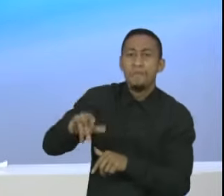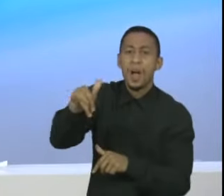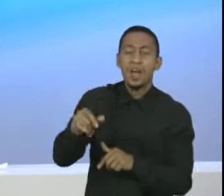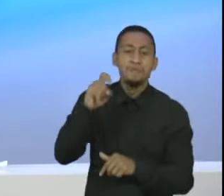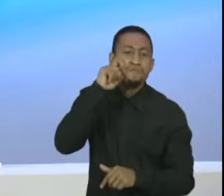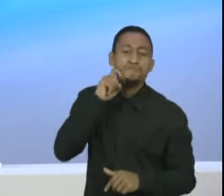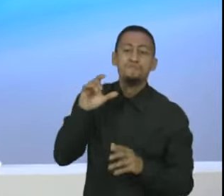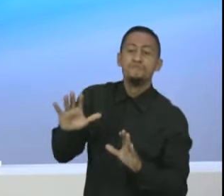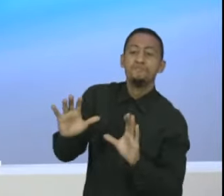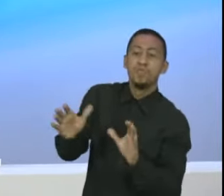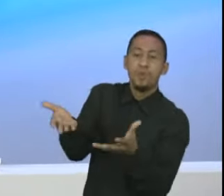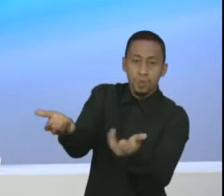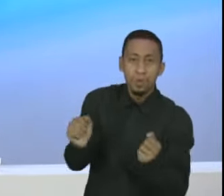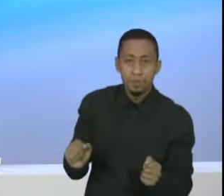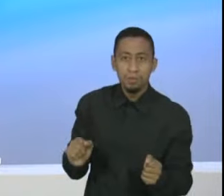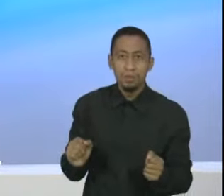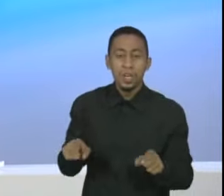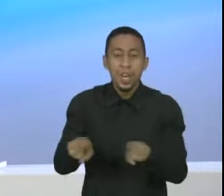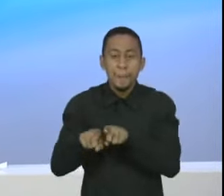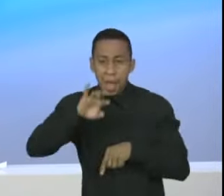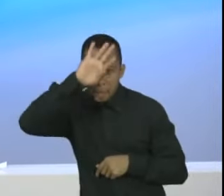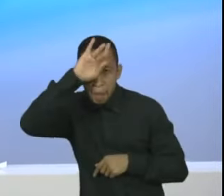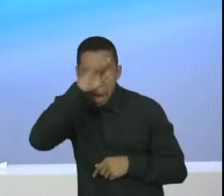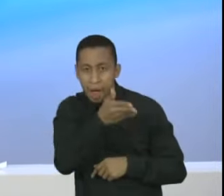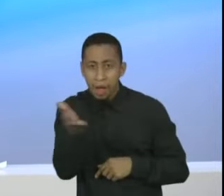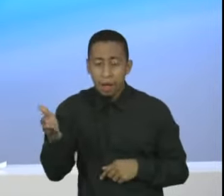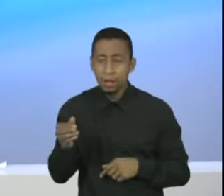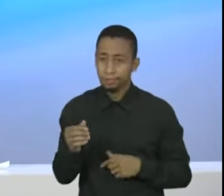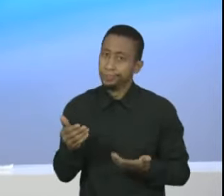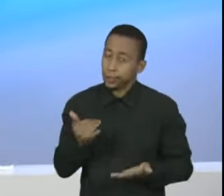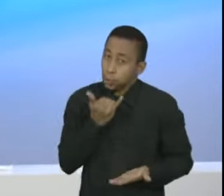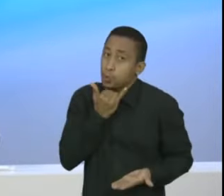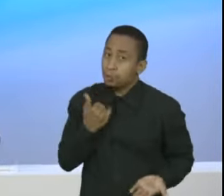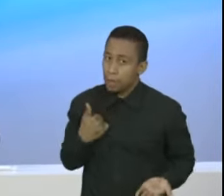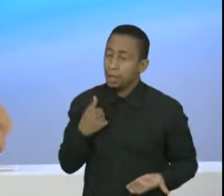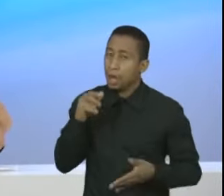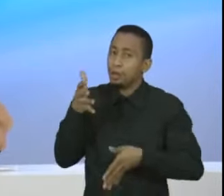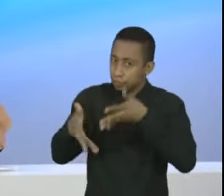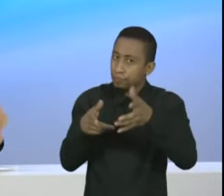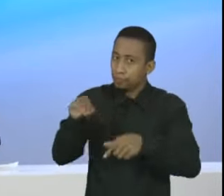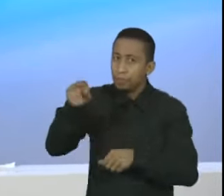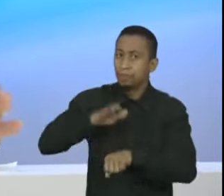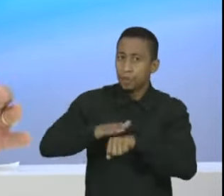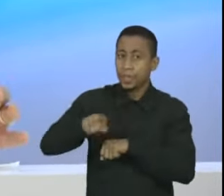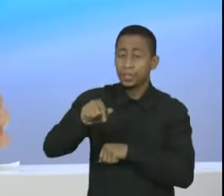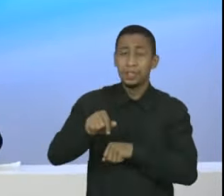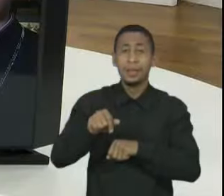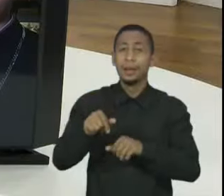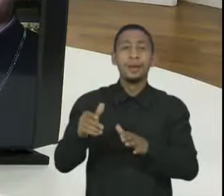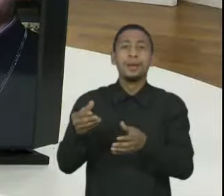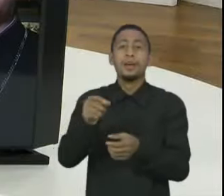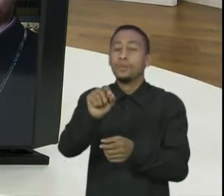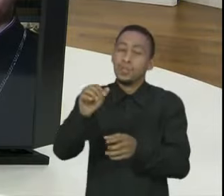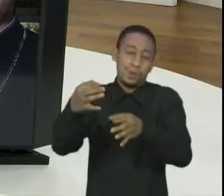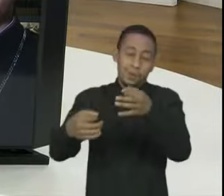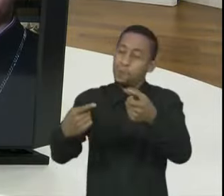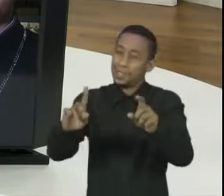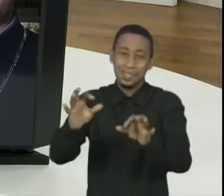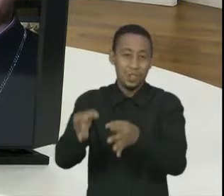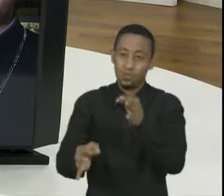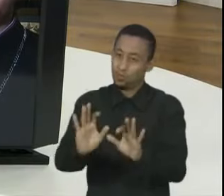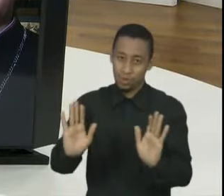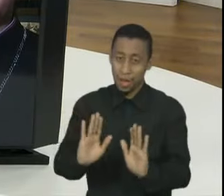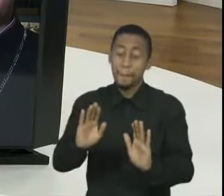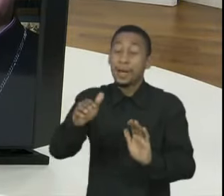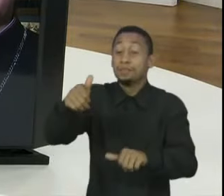desculpe expressões que o presidente usou o que eu corro risco de ouvir como resposta do Senhor quem é o senhor para julgar mas não é um julgamento eu tô pedindo uma